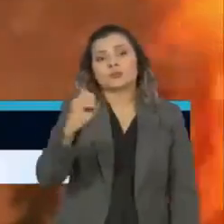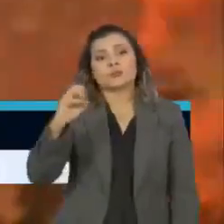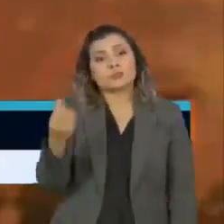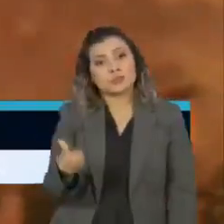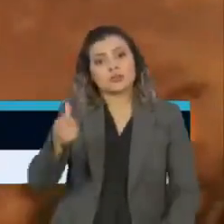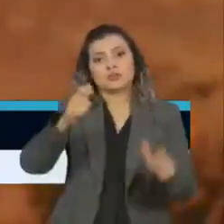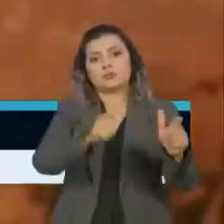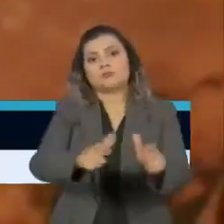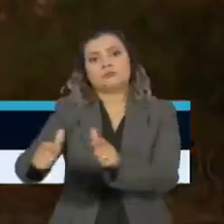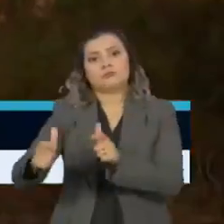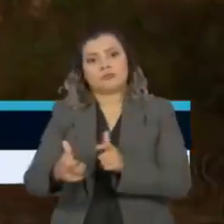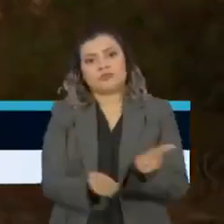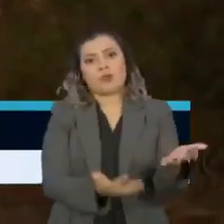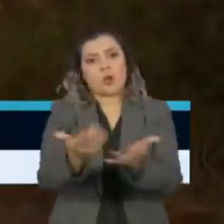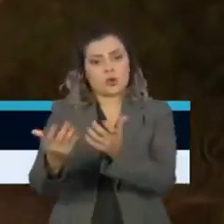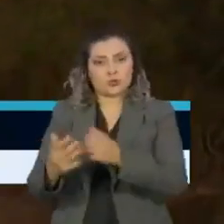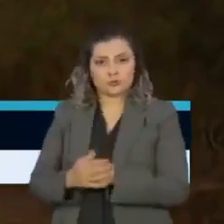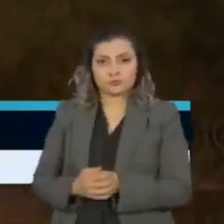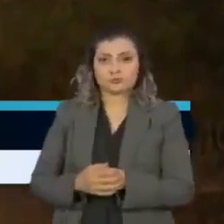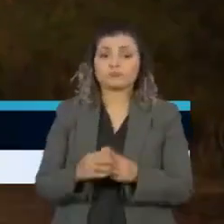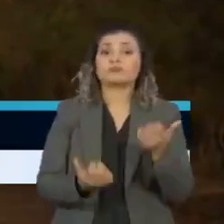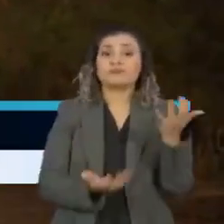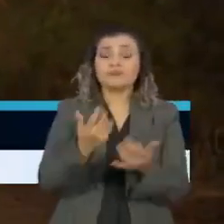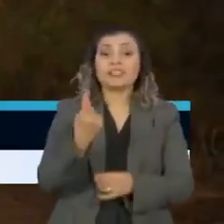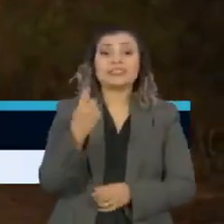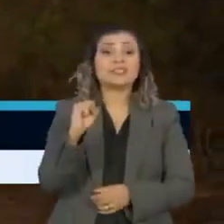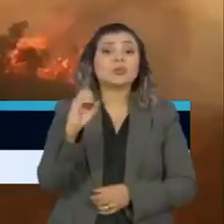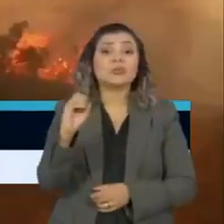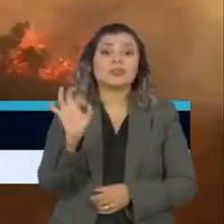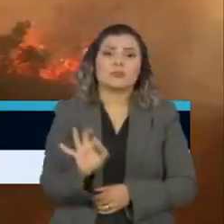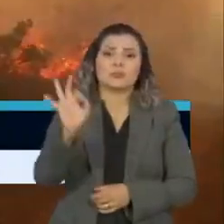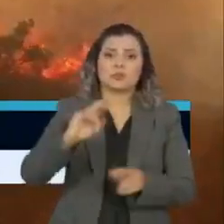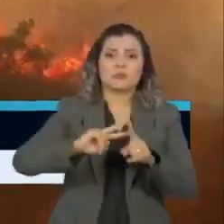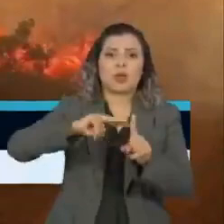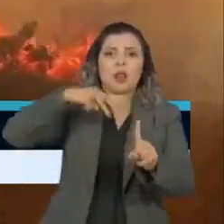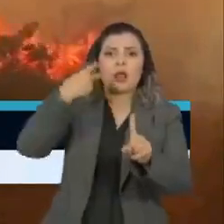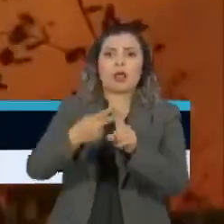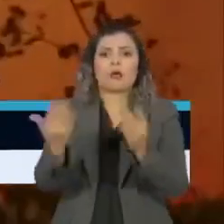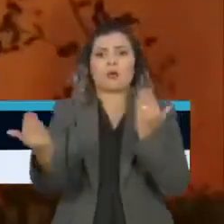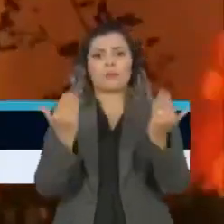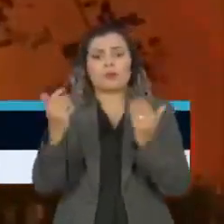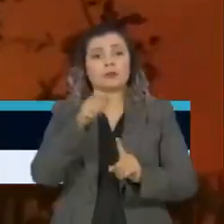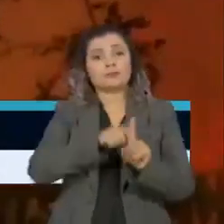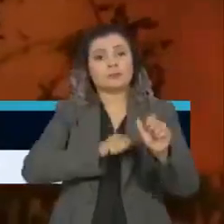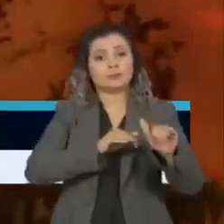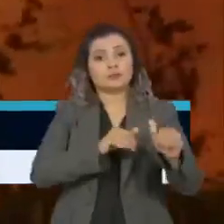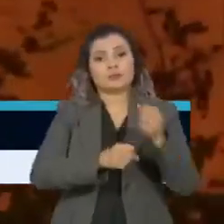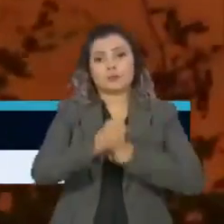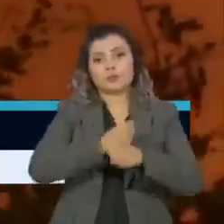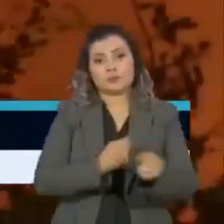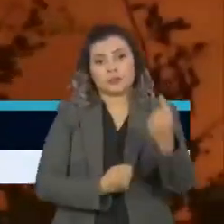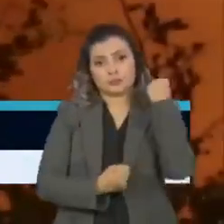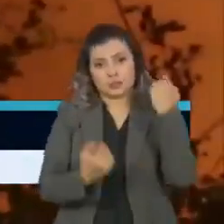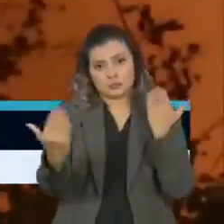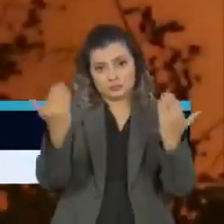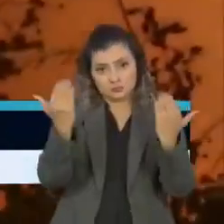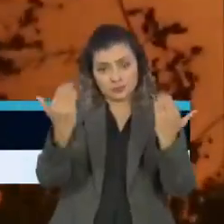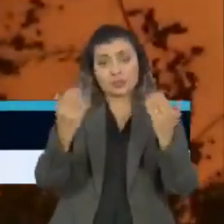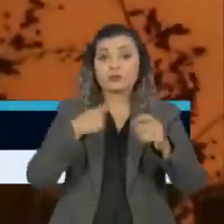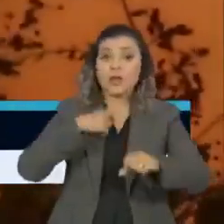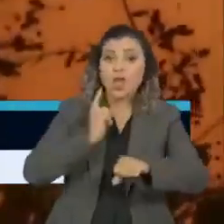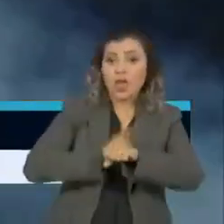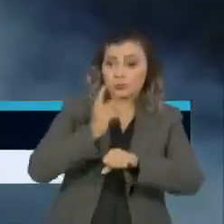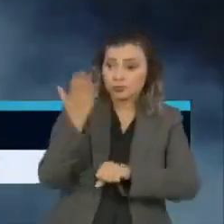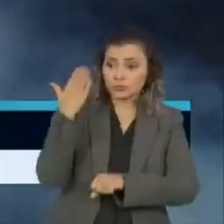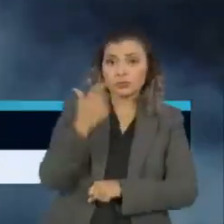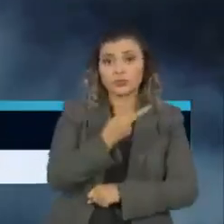8.106 focos. Queimadas cresceram 180% com relação a setembro do ano passado. Se comparado ao recorde